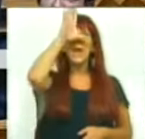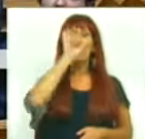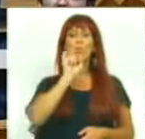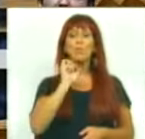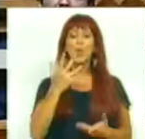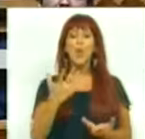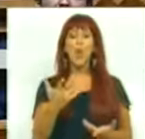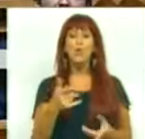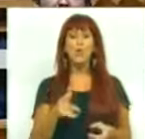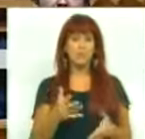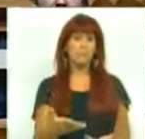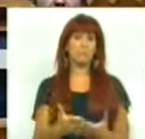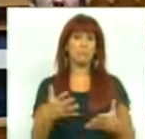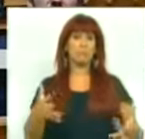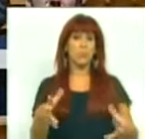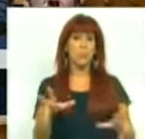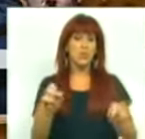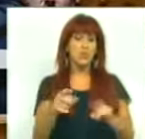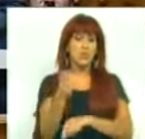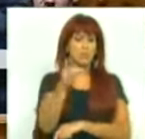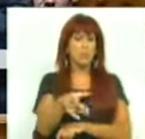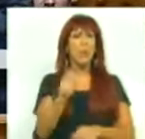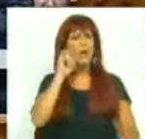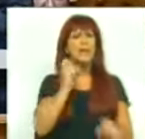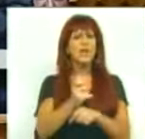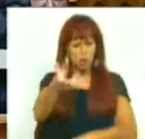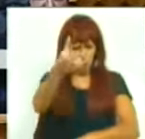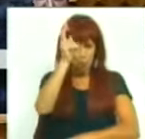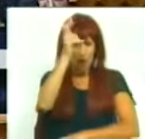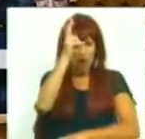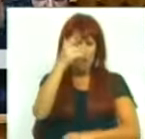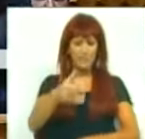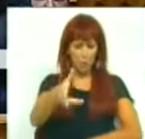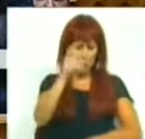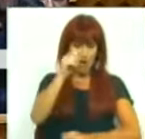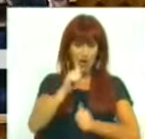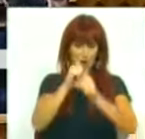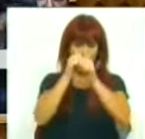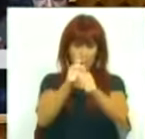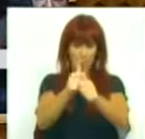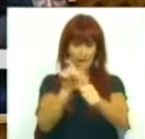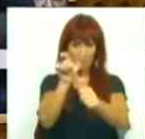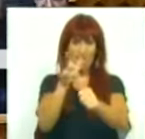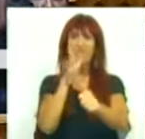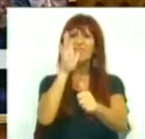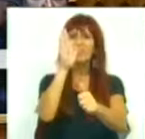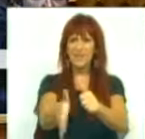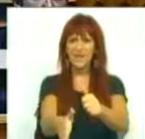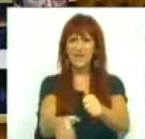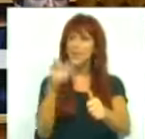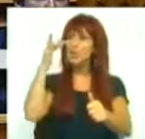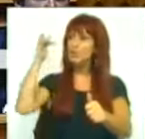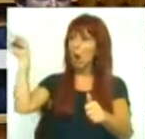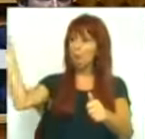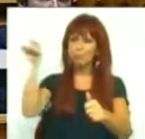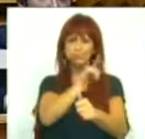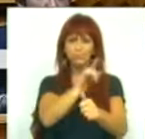governar hoje mais do que nunca exige coragem. Coragem para cumprir a palavra dada com o